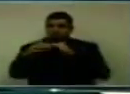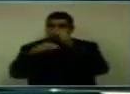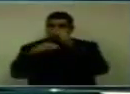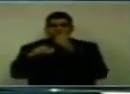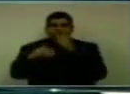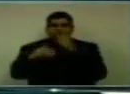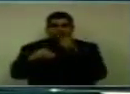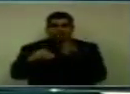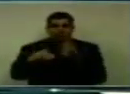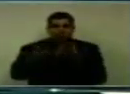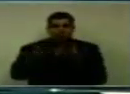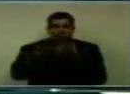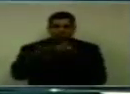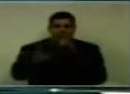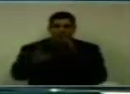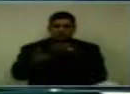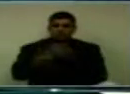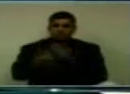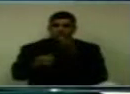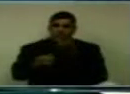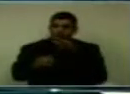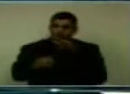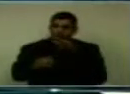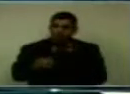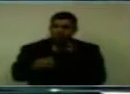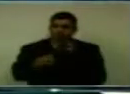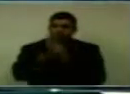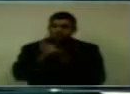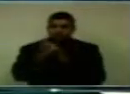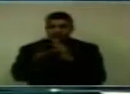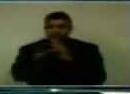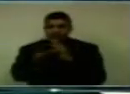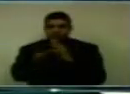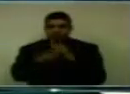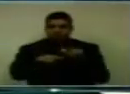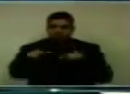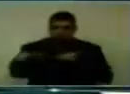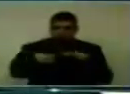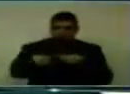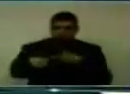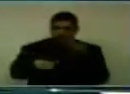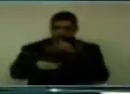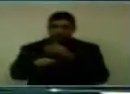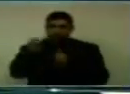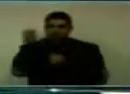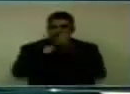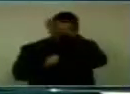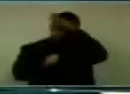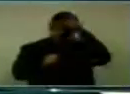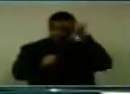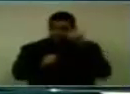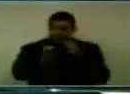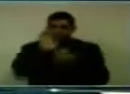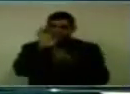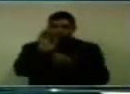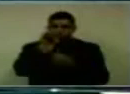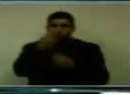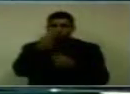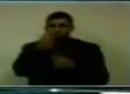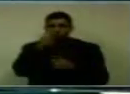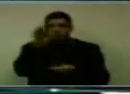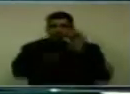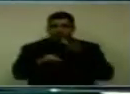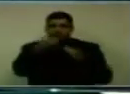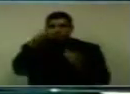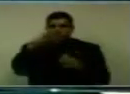de esgoto e constatou que no início da concessão, a cidade de Manaus constava com